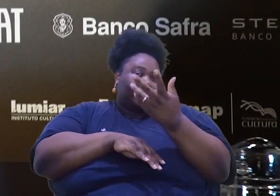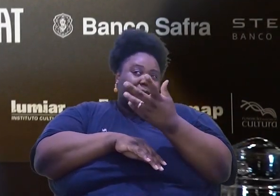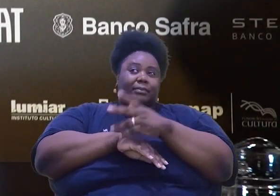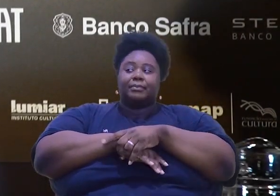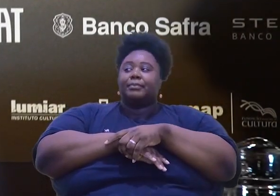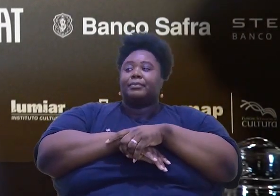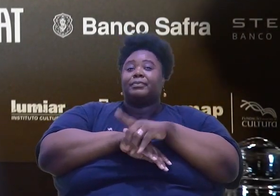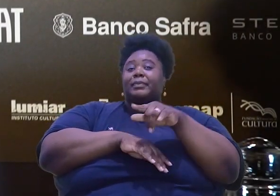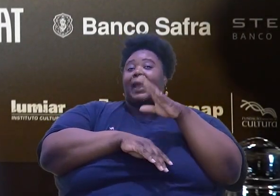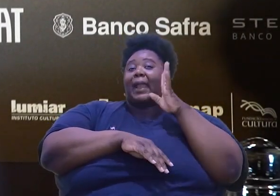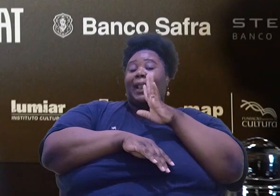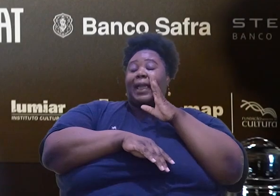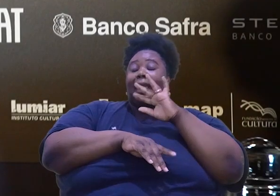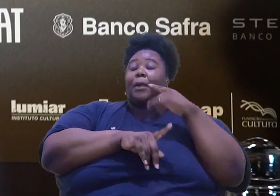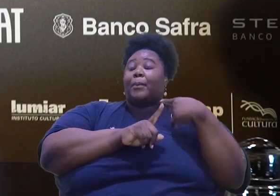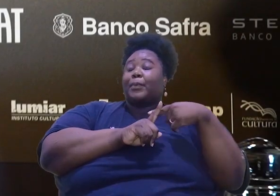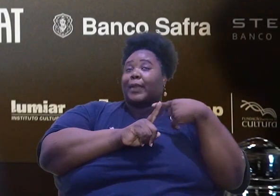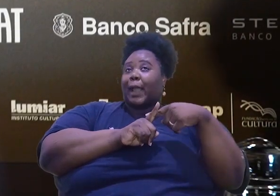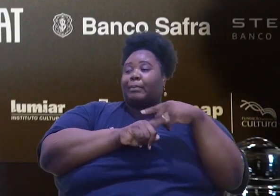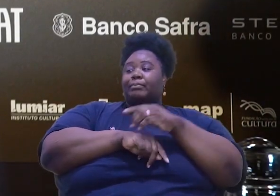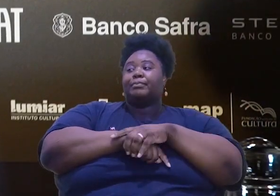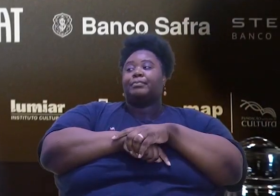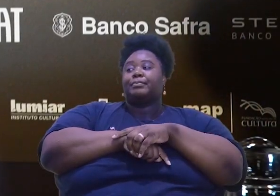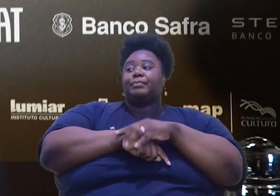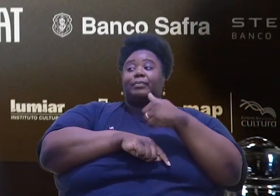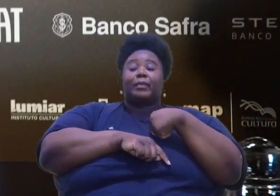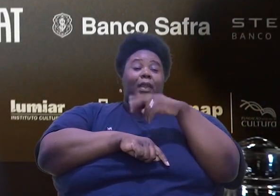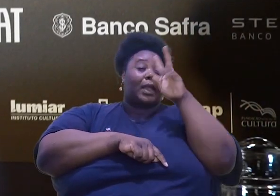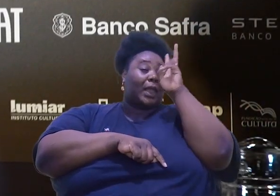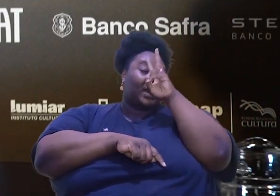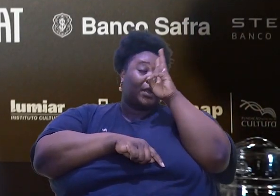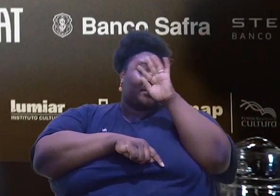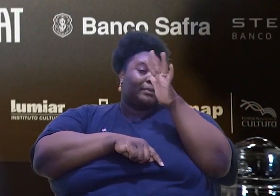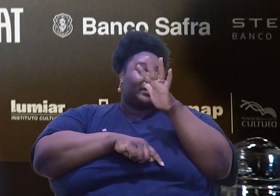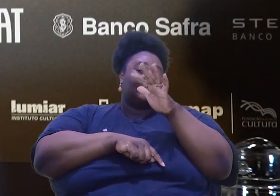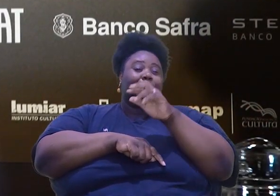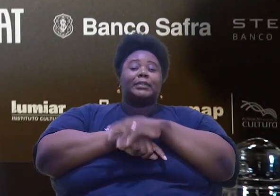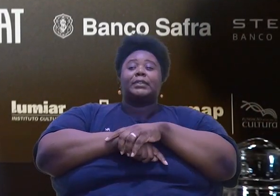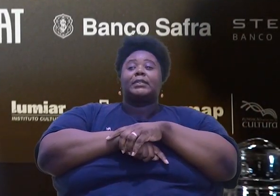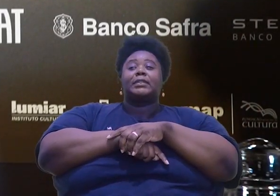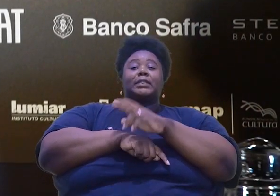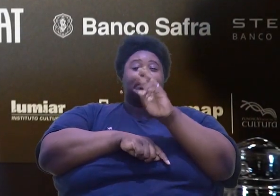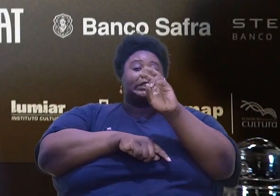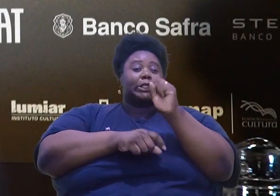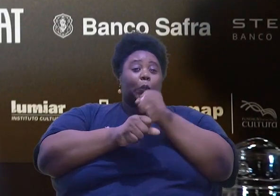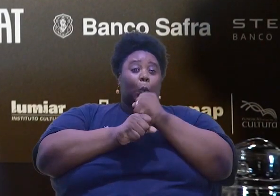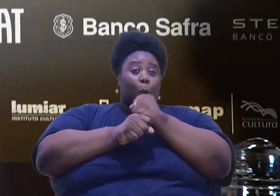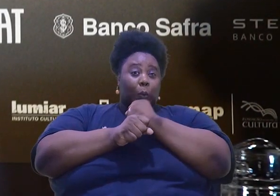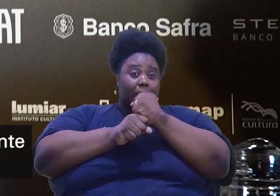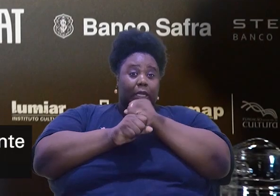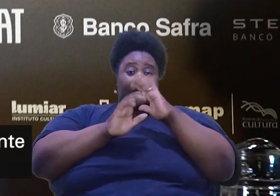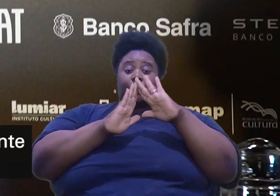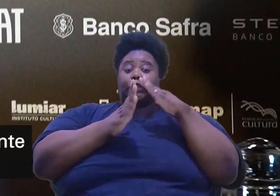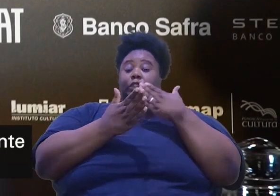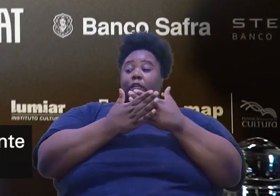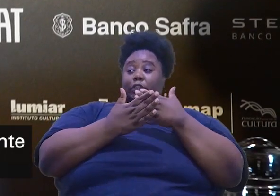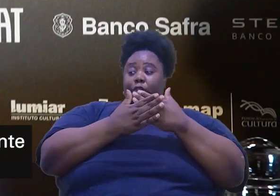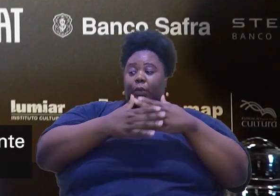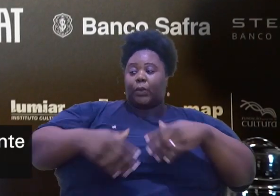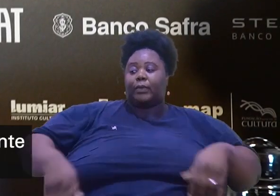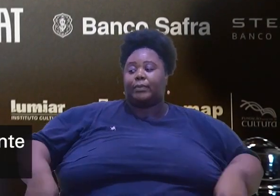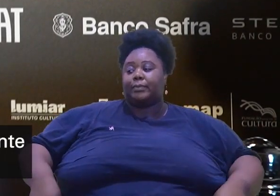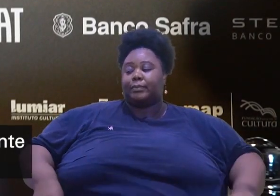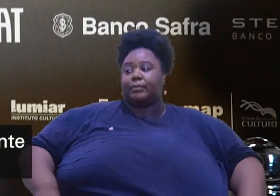É interessante porque eu me lembro que no 50º da Escola Barão do Rio Branco, o Frei